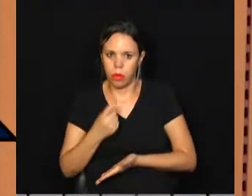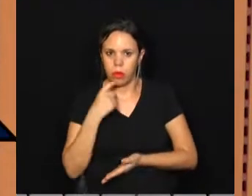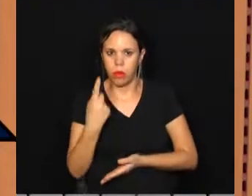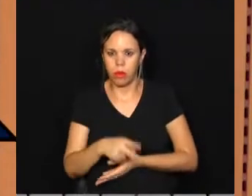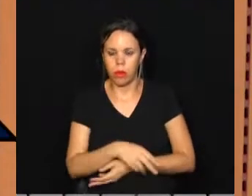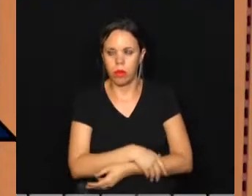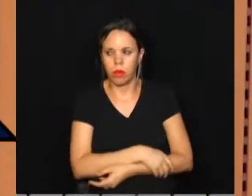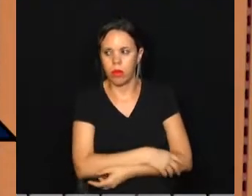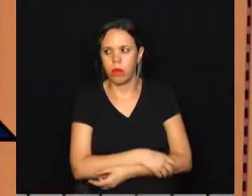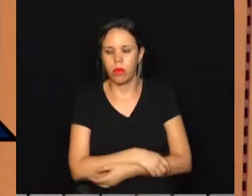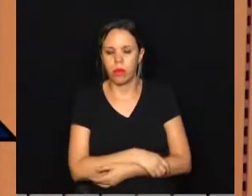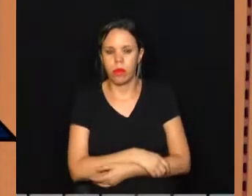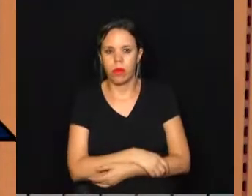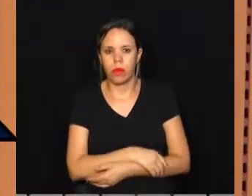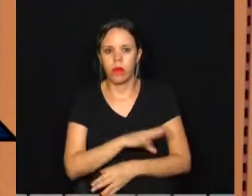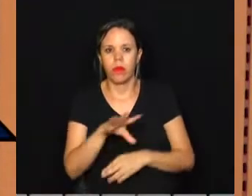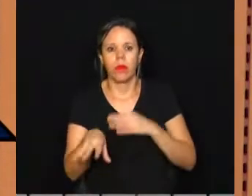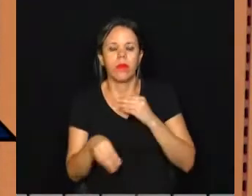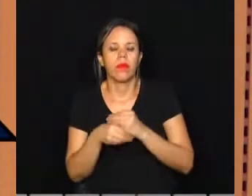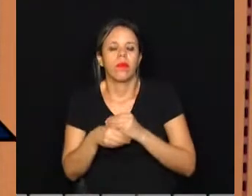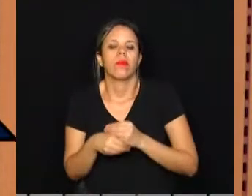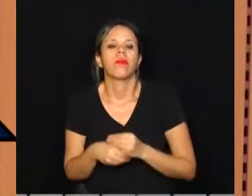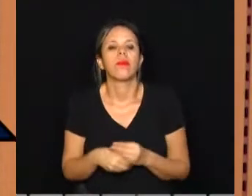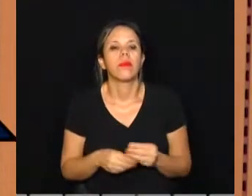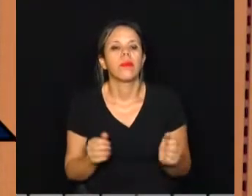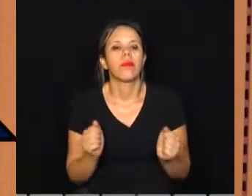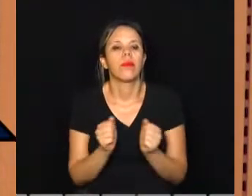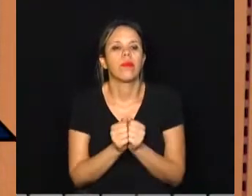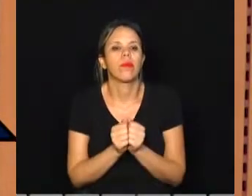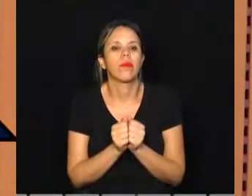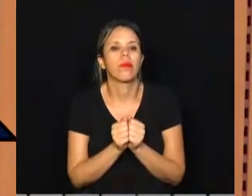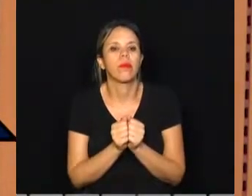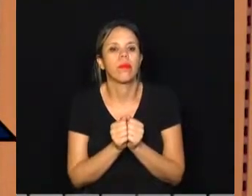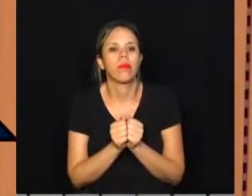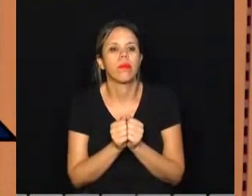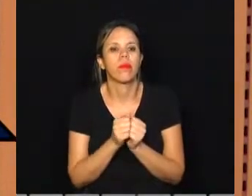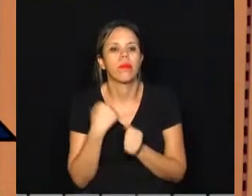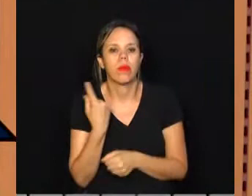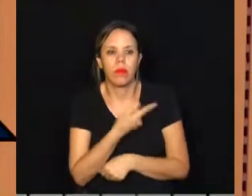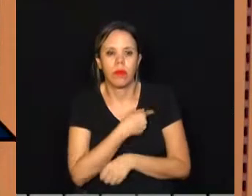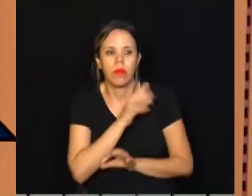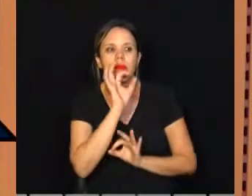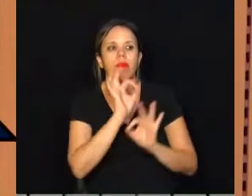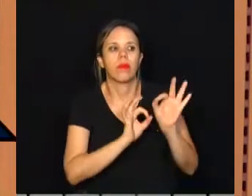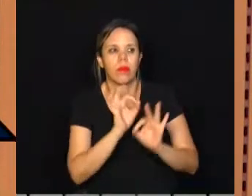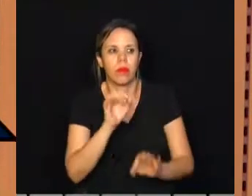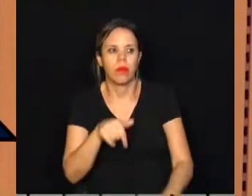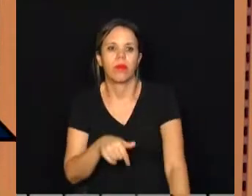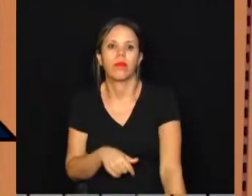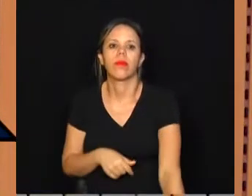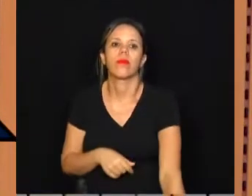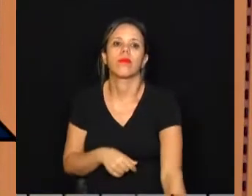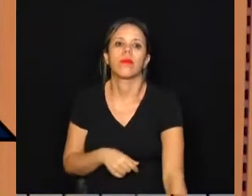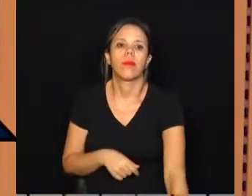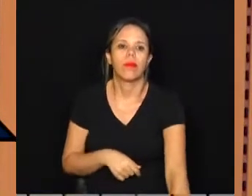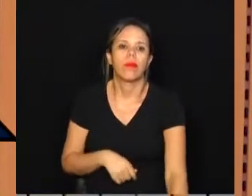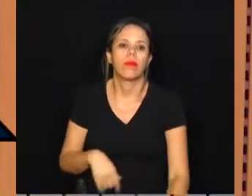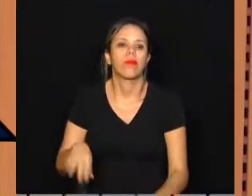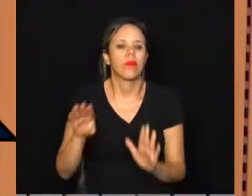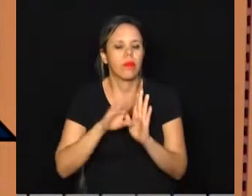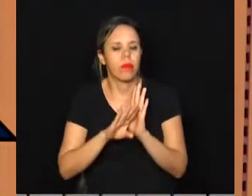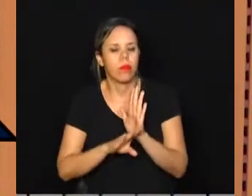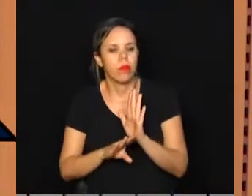Campinas. E eu vou acrescentar que juntos nós elaboramos aqui um programa